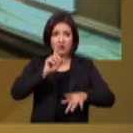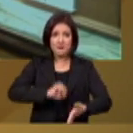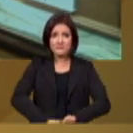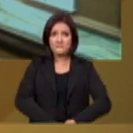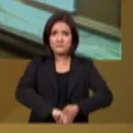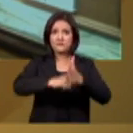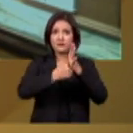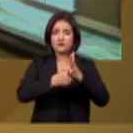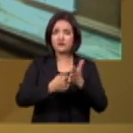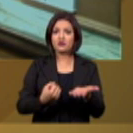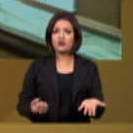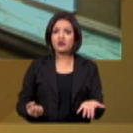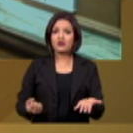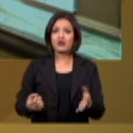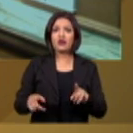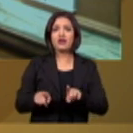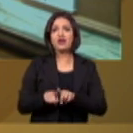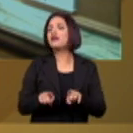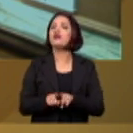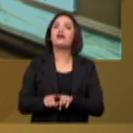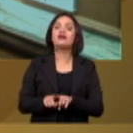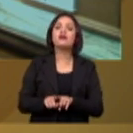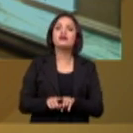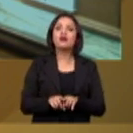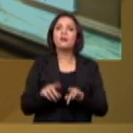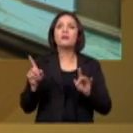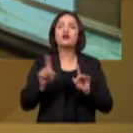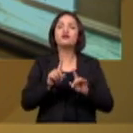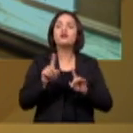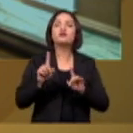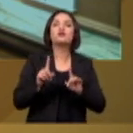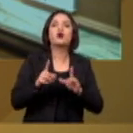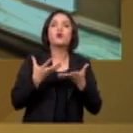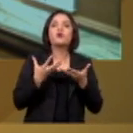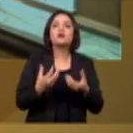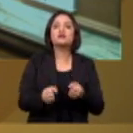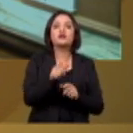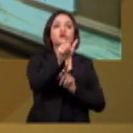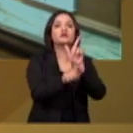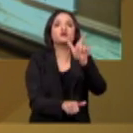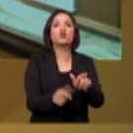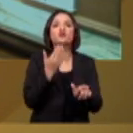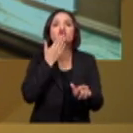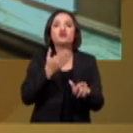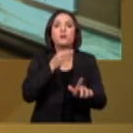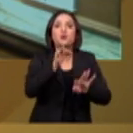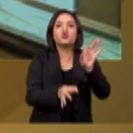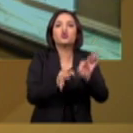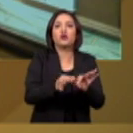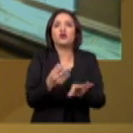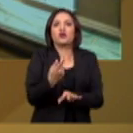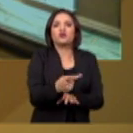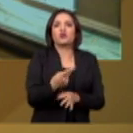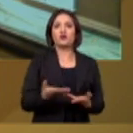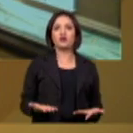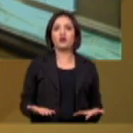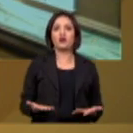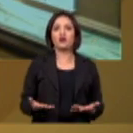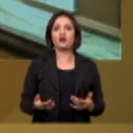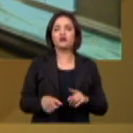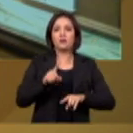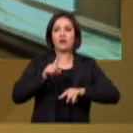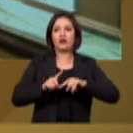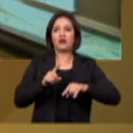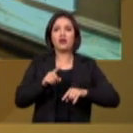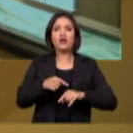desconsideração da personalidade jurídica em situações patrimoniais antecipada